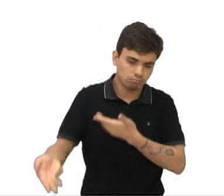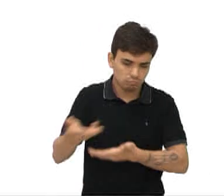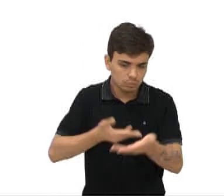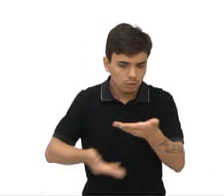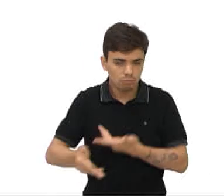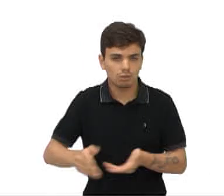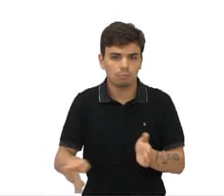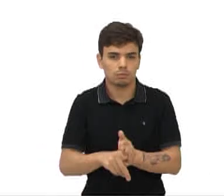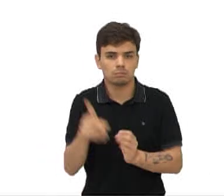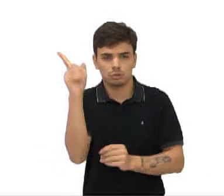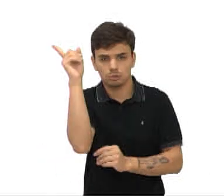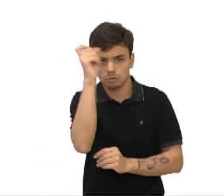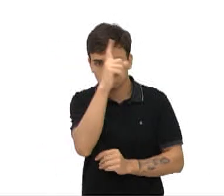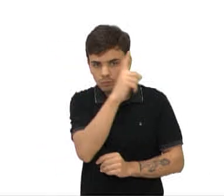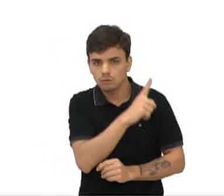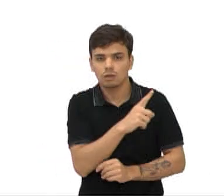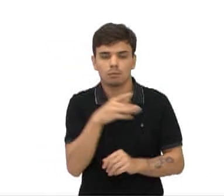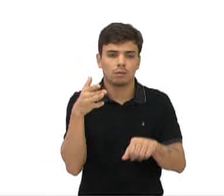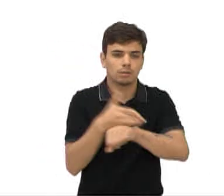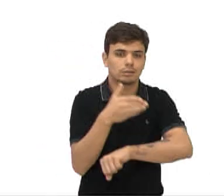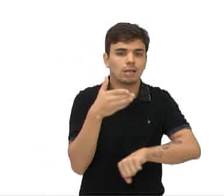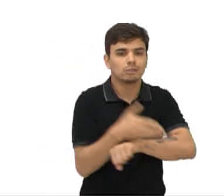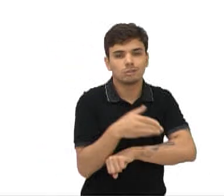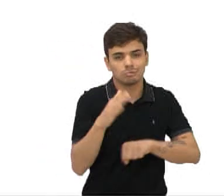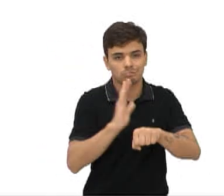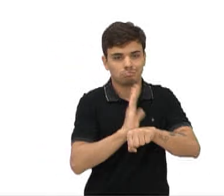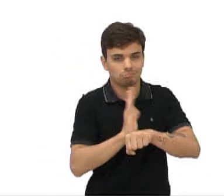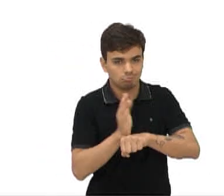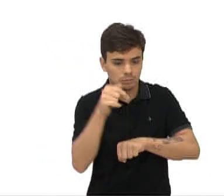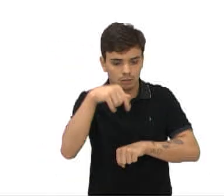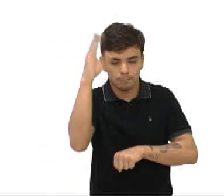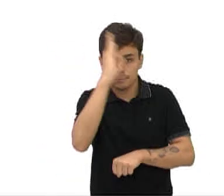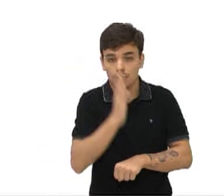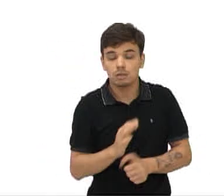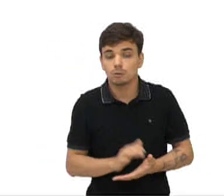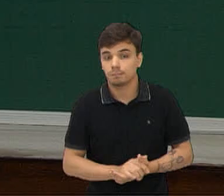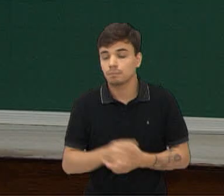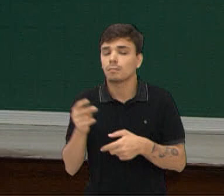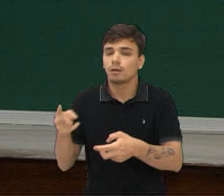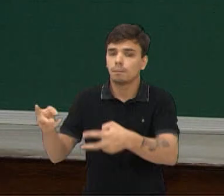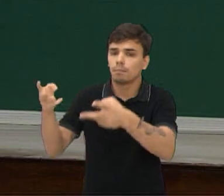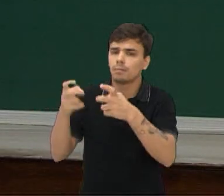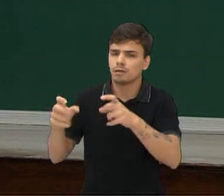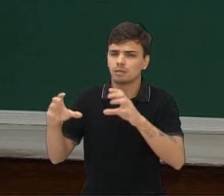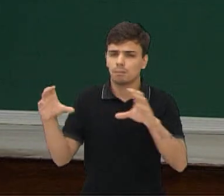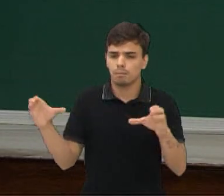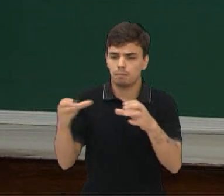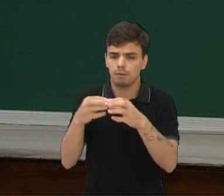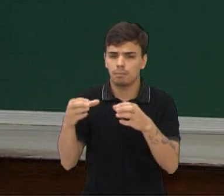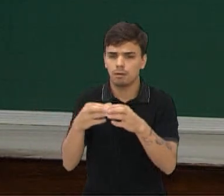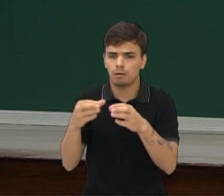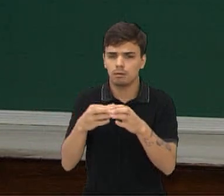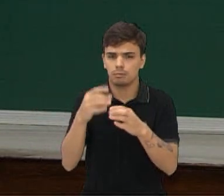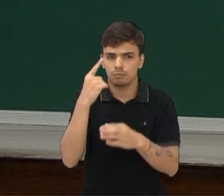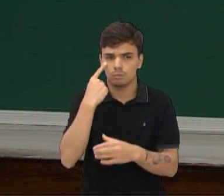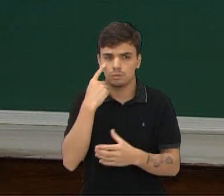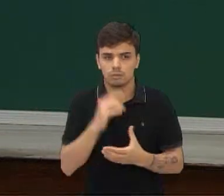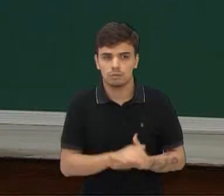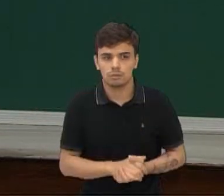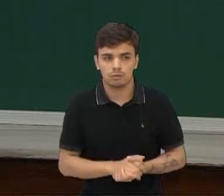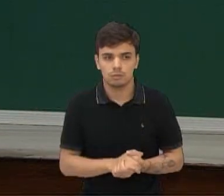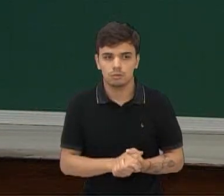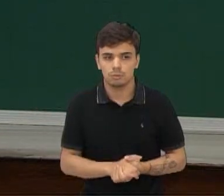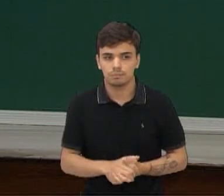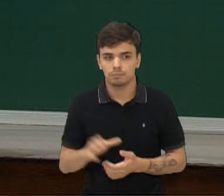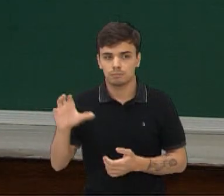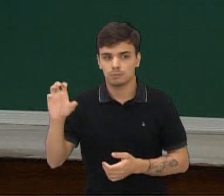para a dificuldade em democratizar o acesso ao cinema no Brasil. Perceba esse conectivo que ele usou ali no início, outro sim,